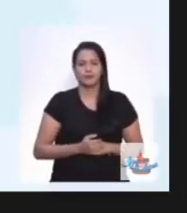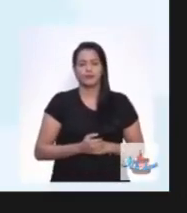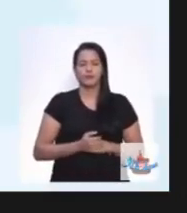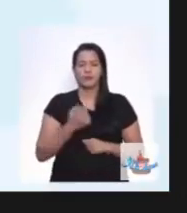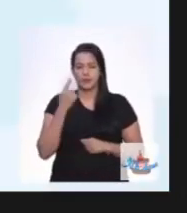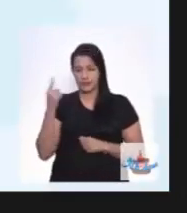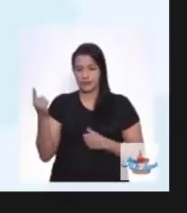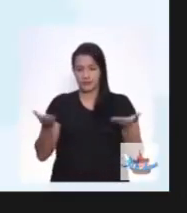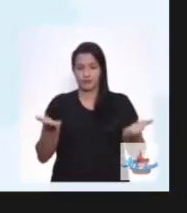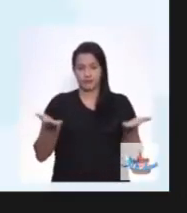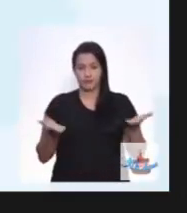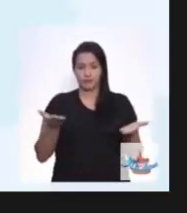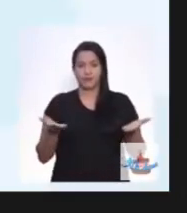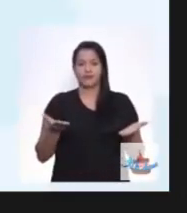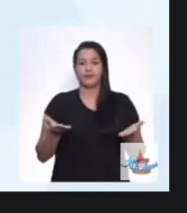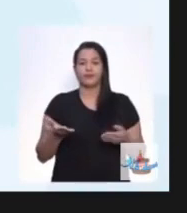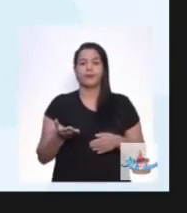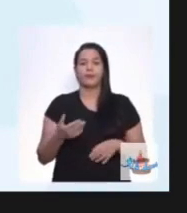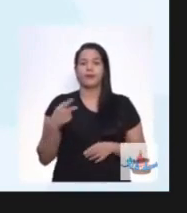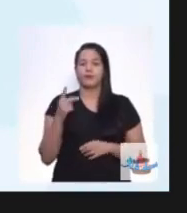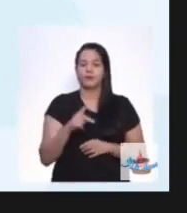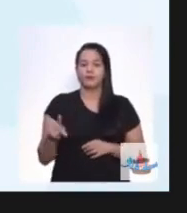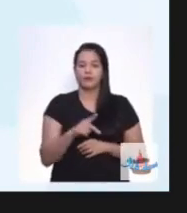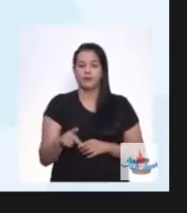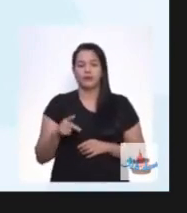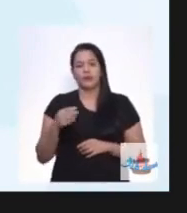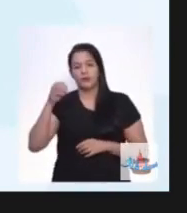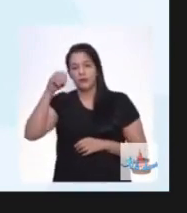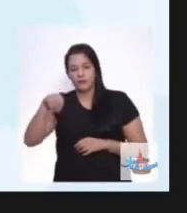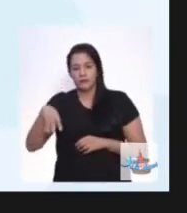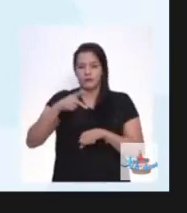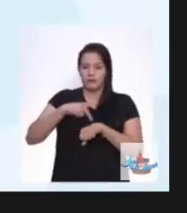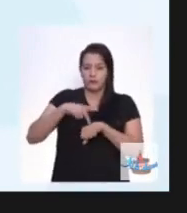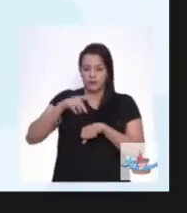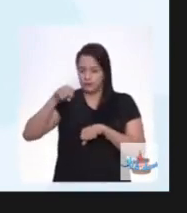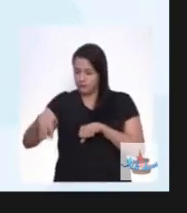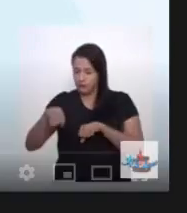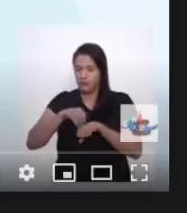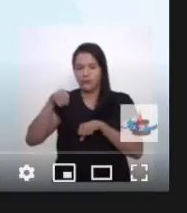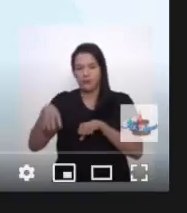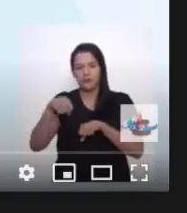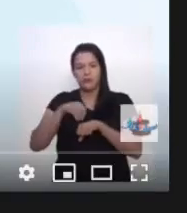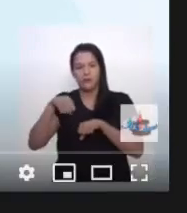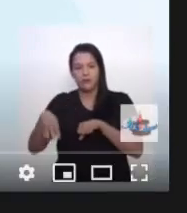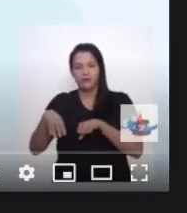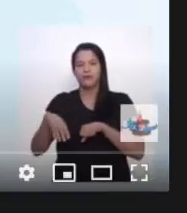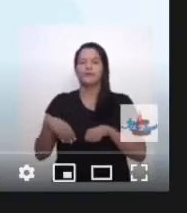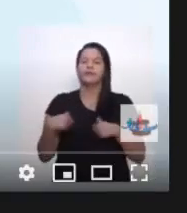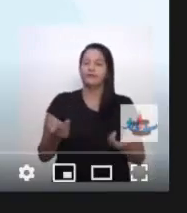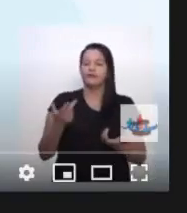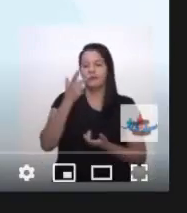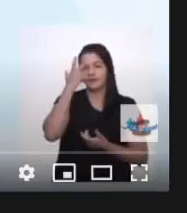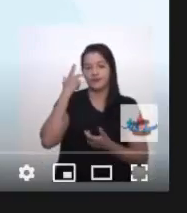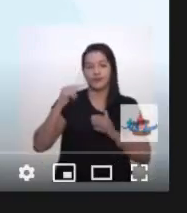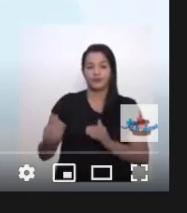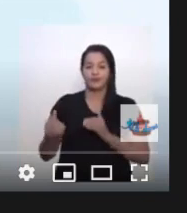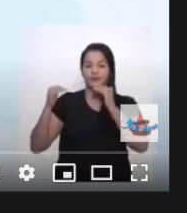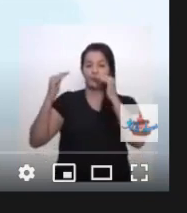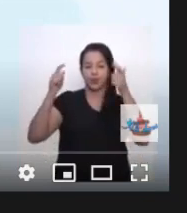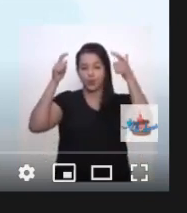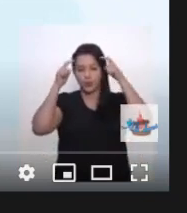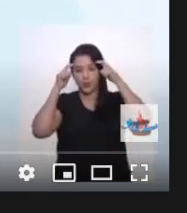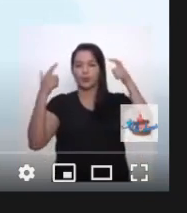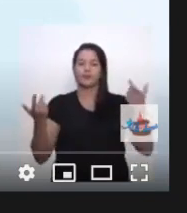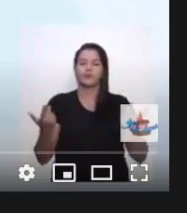vendo essa balança aqui? Sabe quando a professora, ela foi colocando aqui as pedras? Olha só, esses soberanos, esses